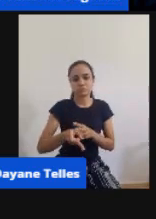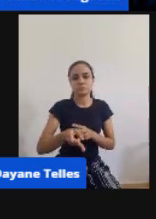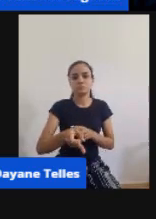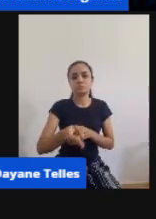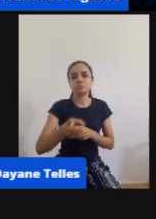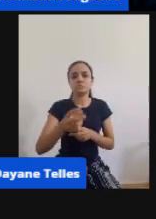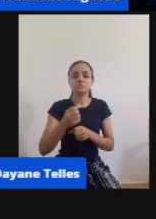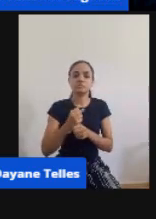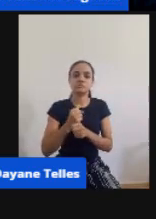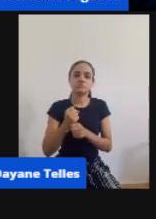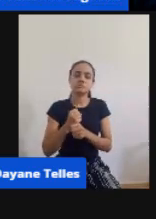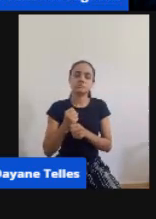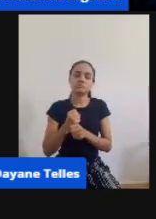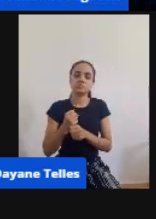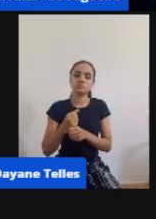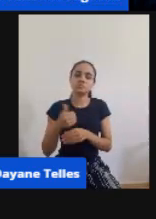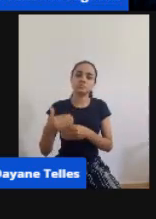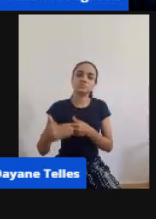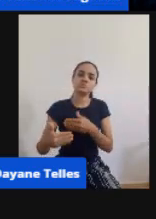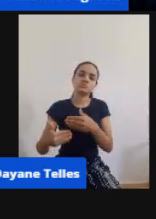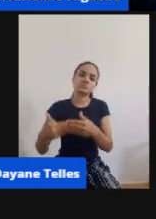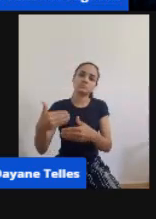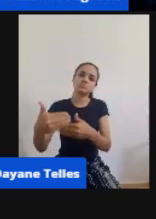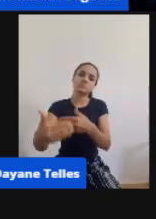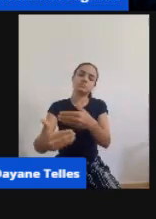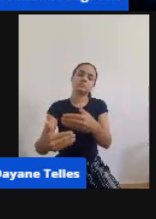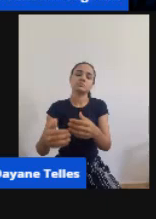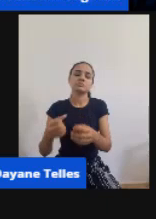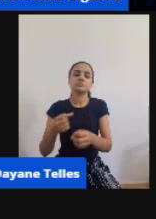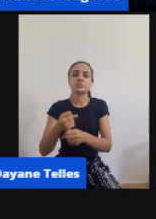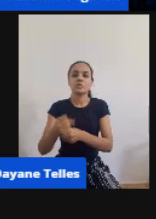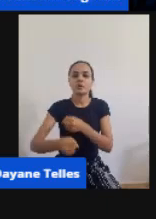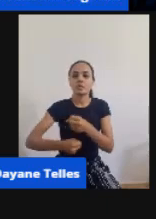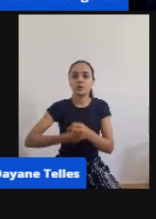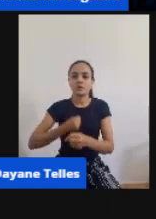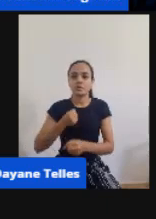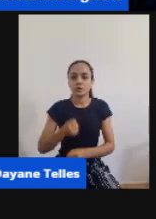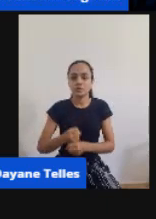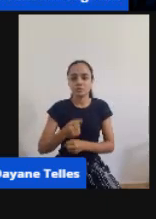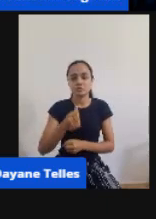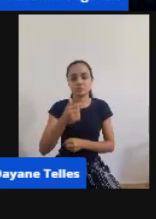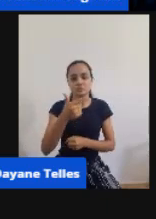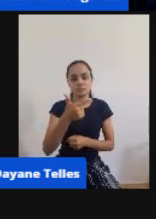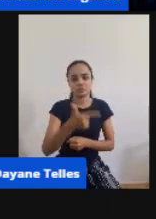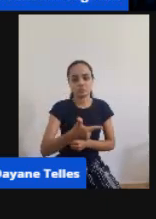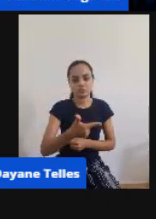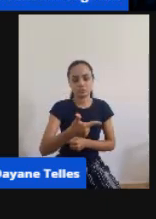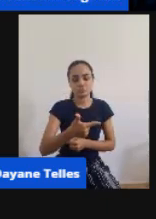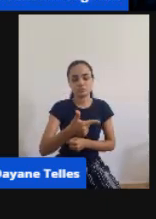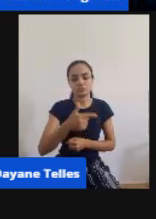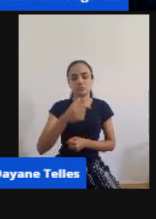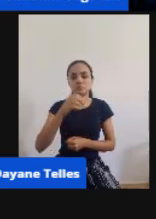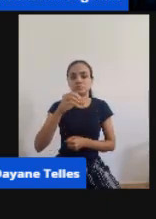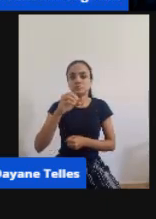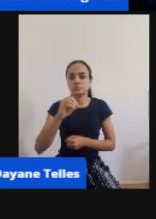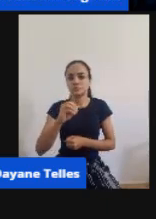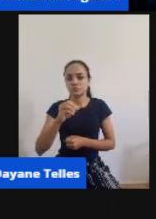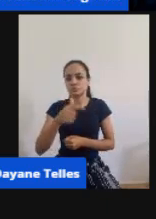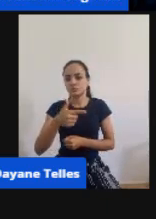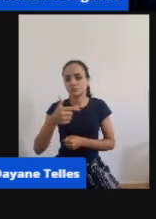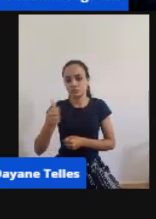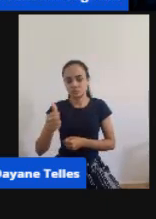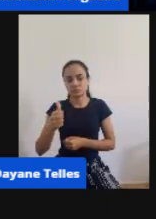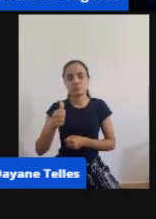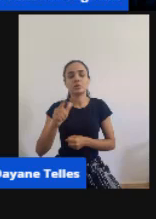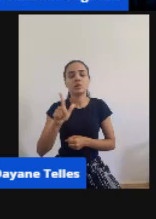para este ano letivo de 2021, é o referencial curricular circunstancial que o